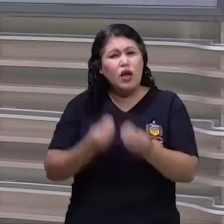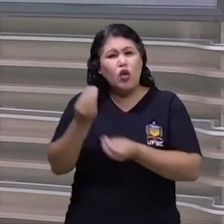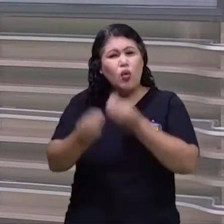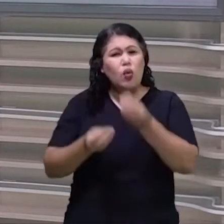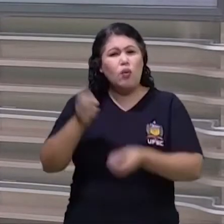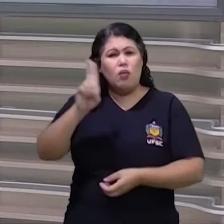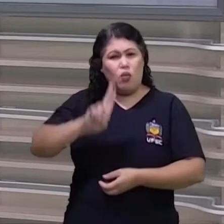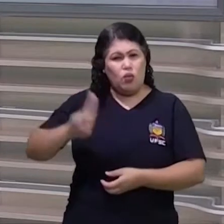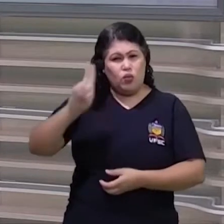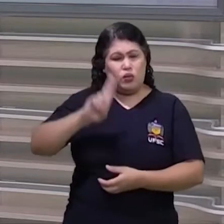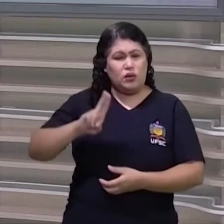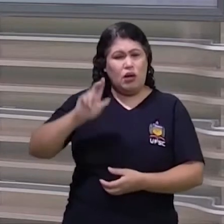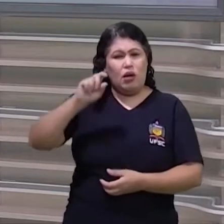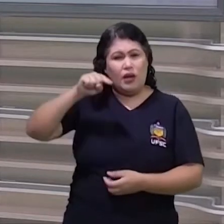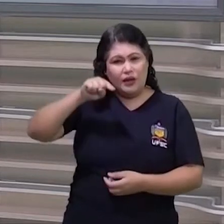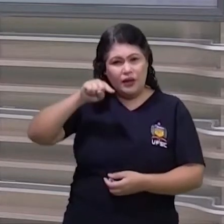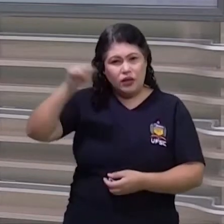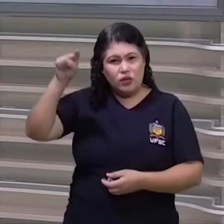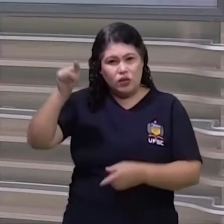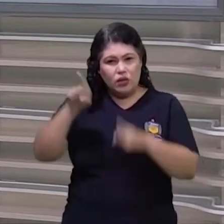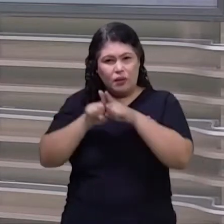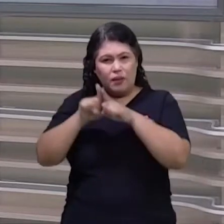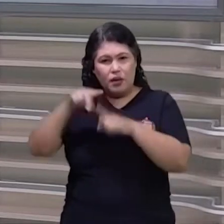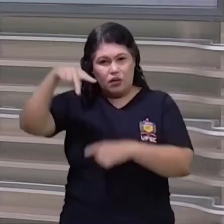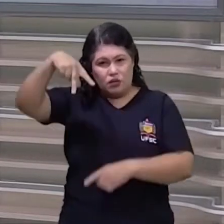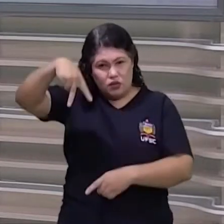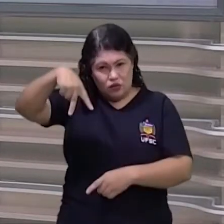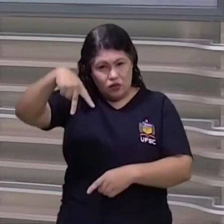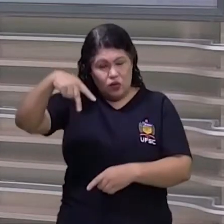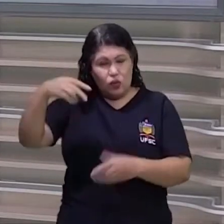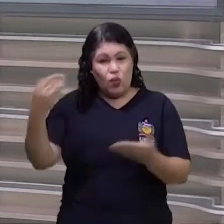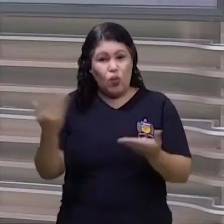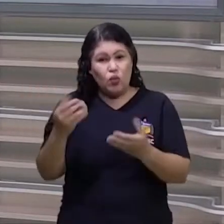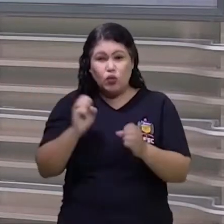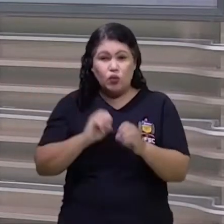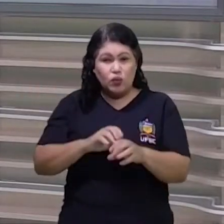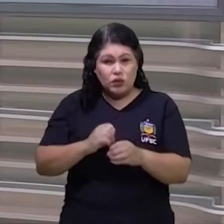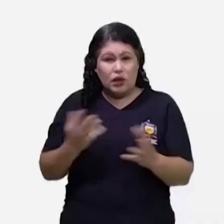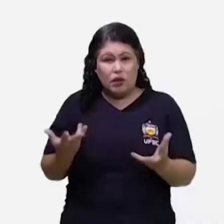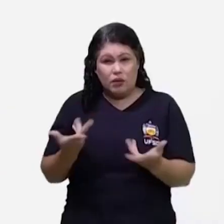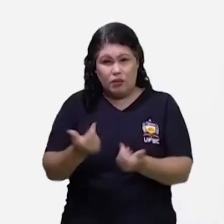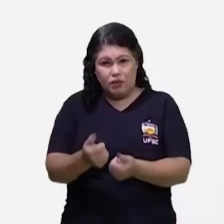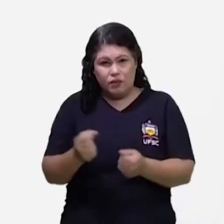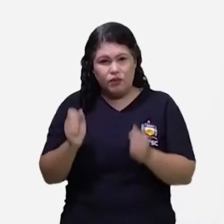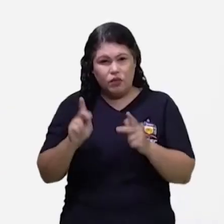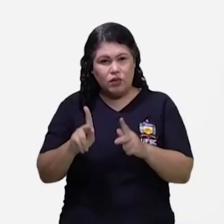o agudo e o circunflexo. Creio que vocês já viram antes, mas hoje a gente vai dar uma reforçada. Vamos lá?